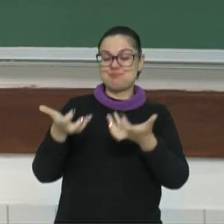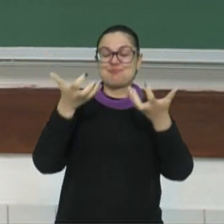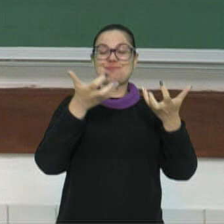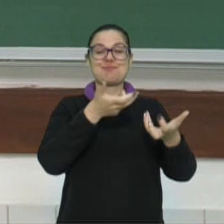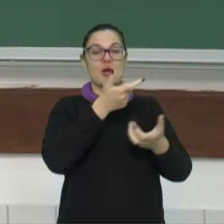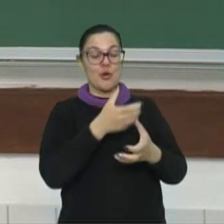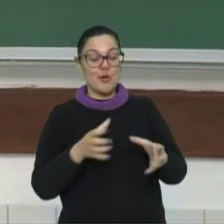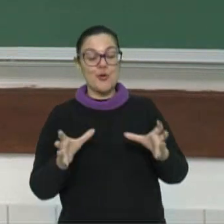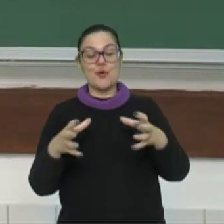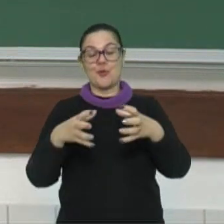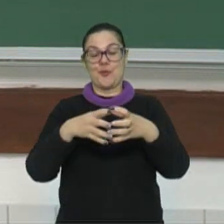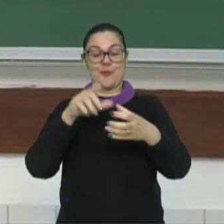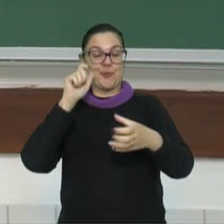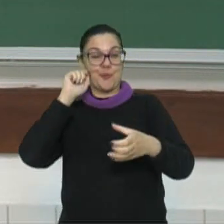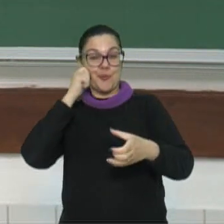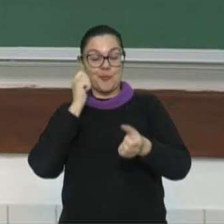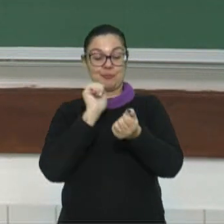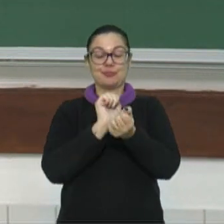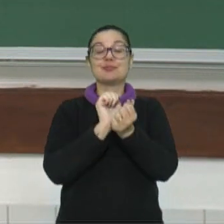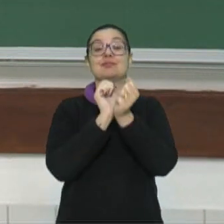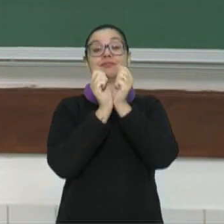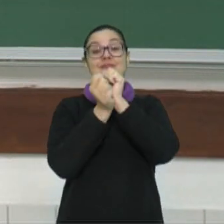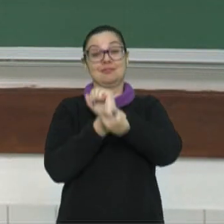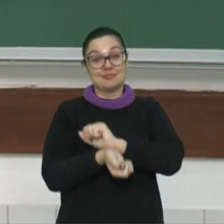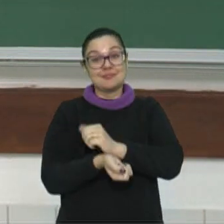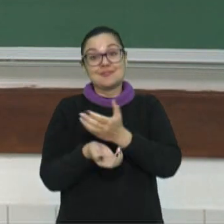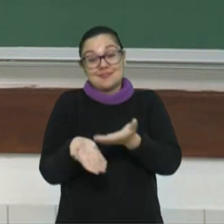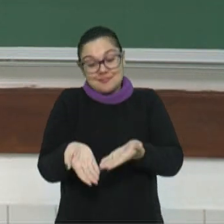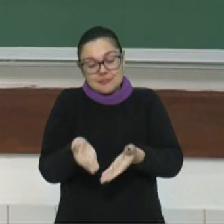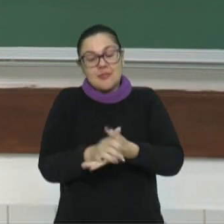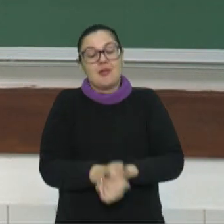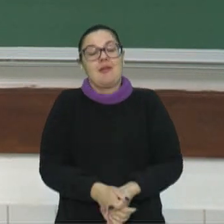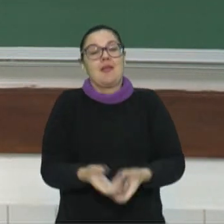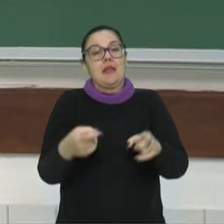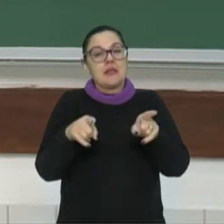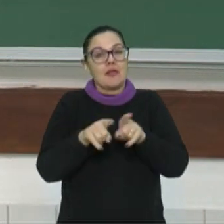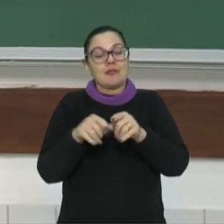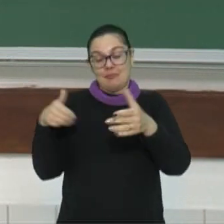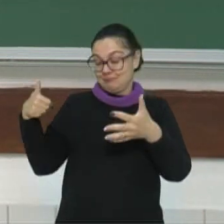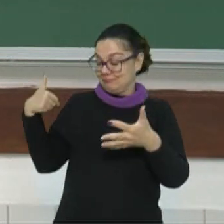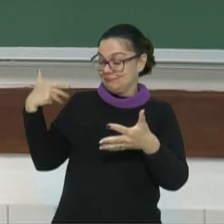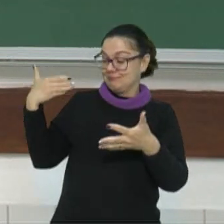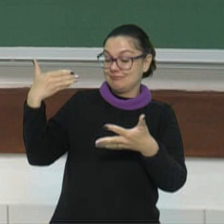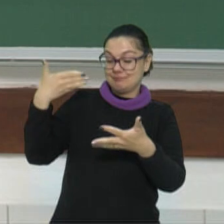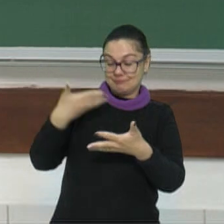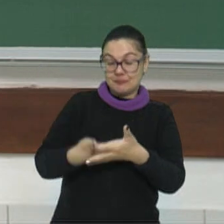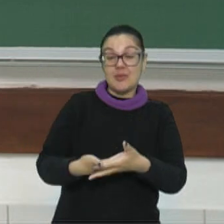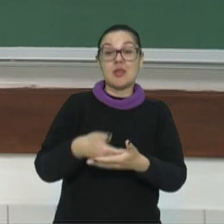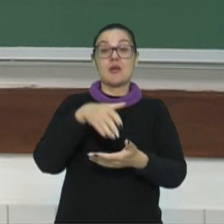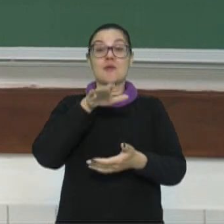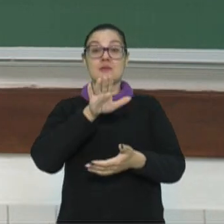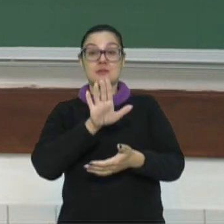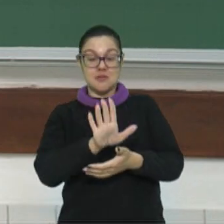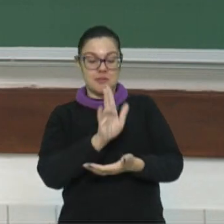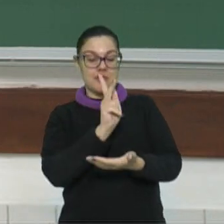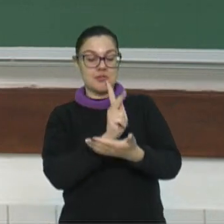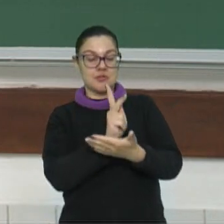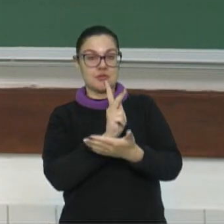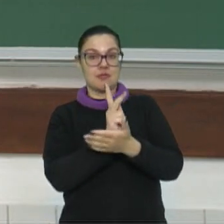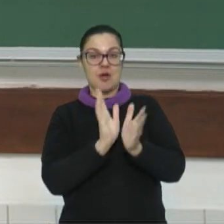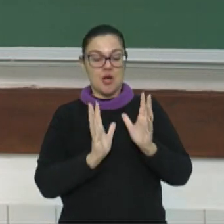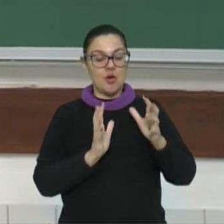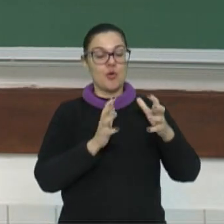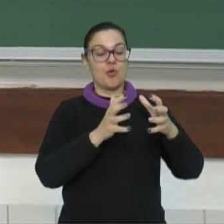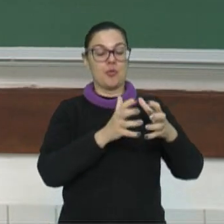as comunidades negras foram escravizadas. Então nós temos aí uma herança. E é claro, quando nós temos a